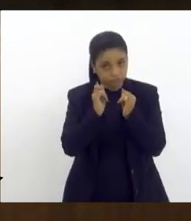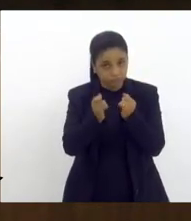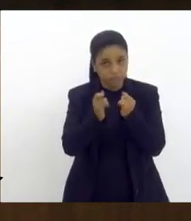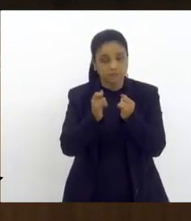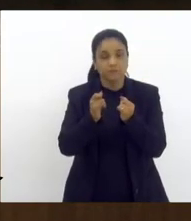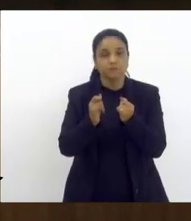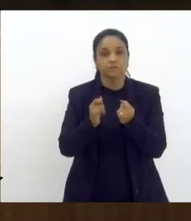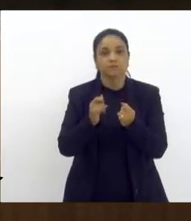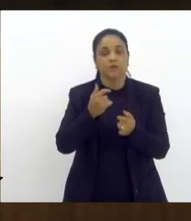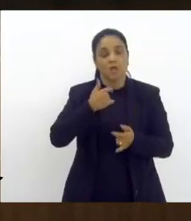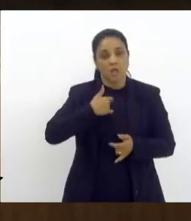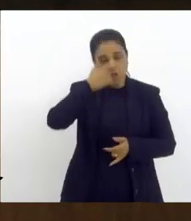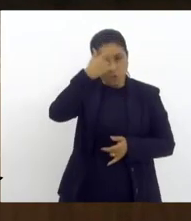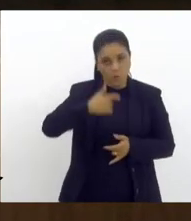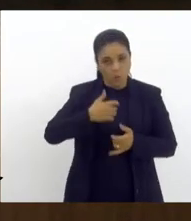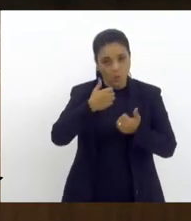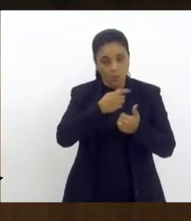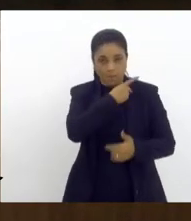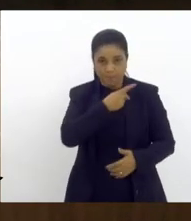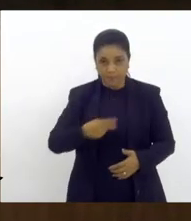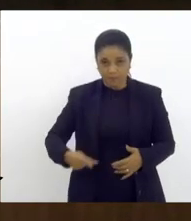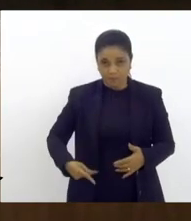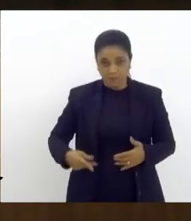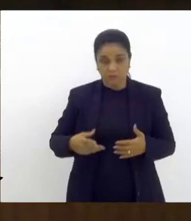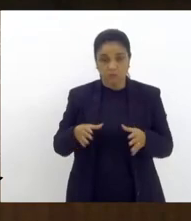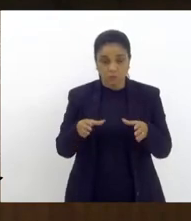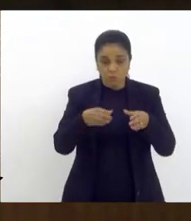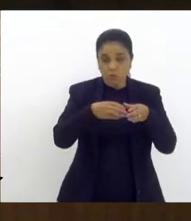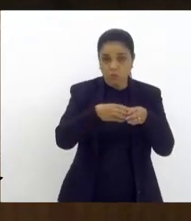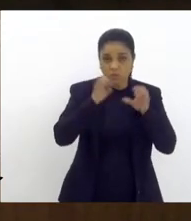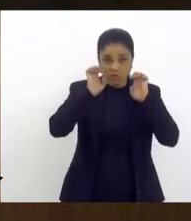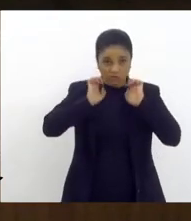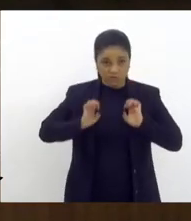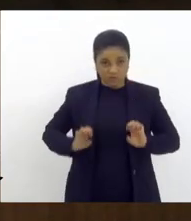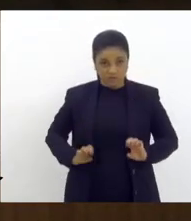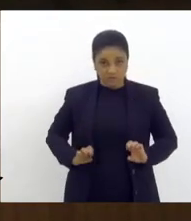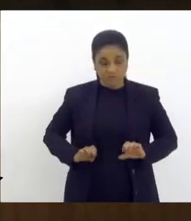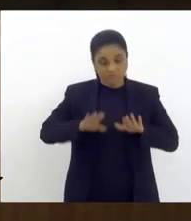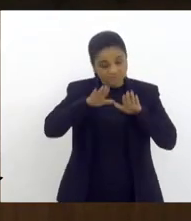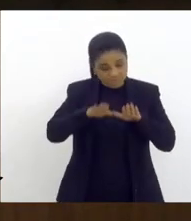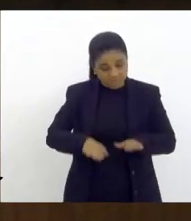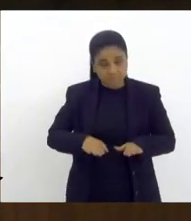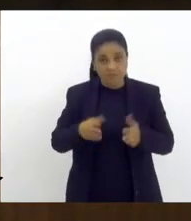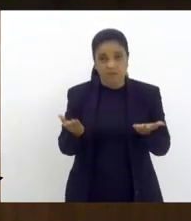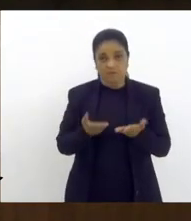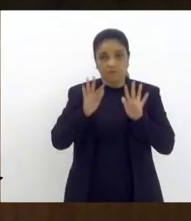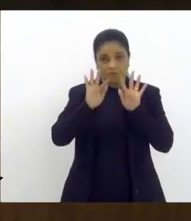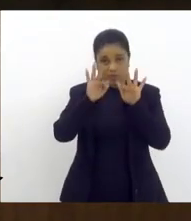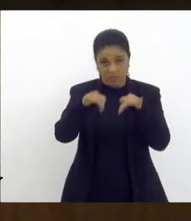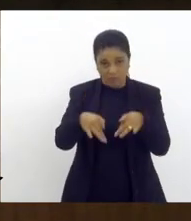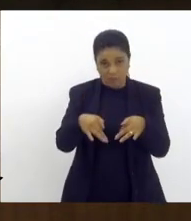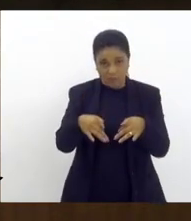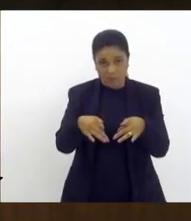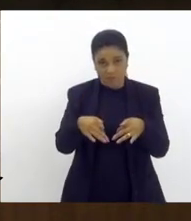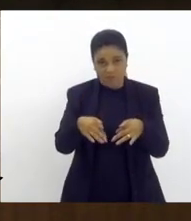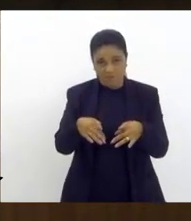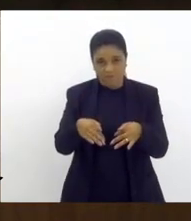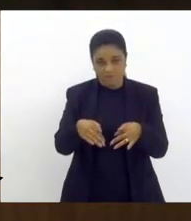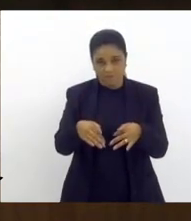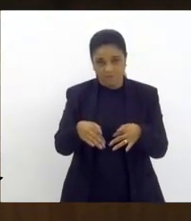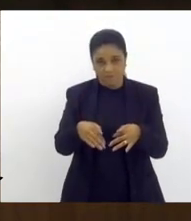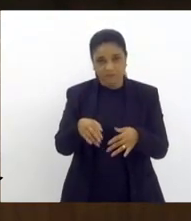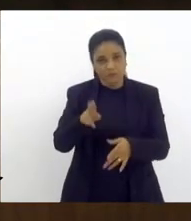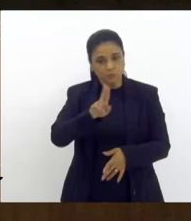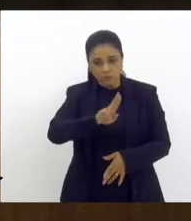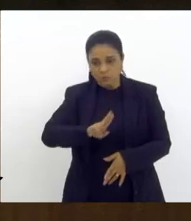claro eu como presidente do conselho de ética fiz questão de ficar no expediente final sem que venha